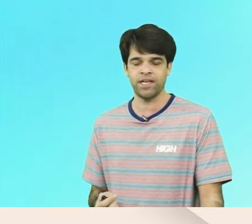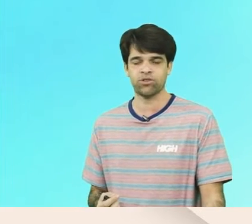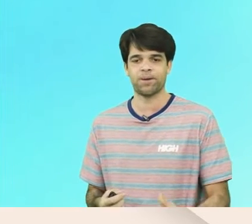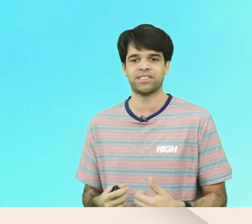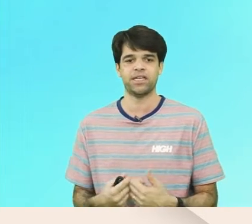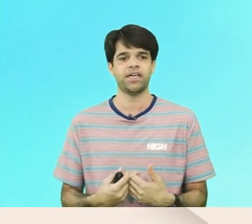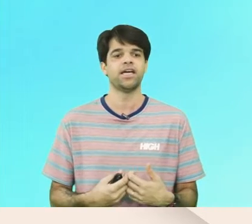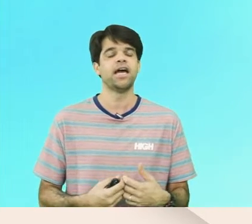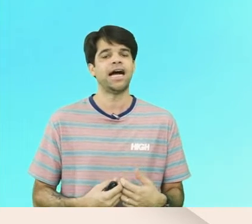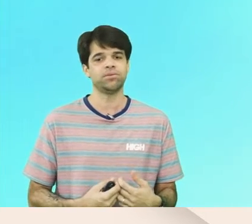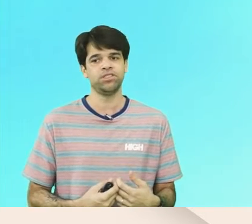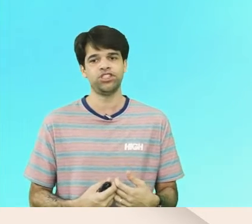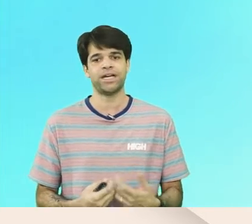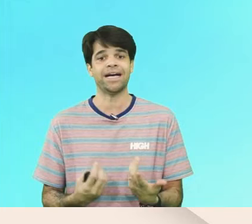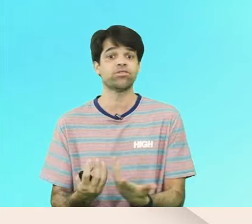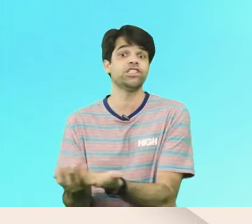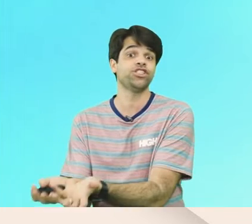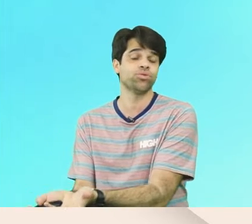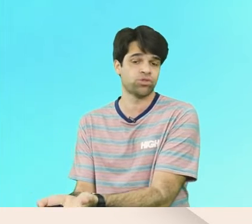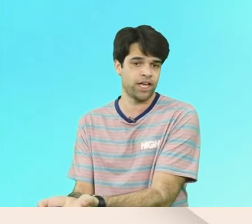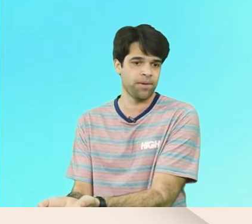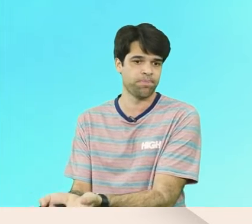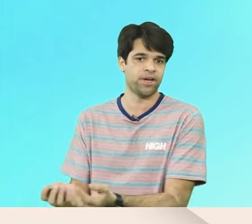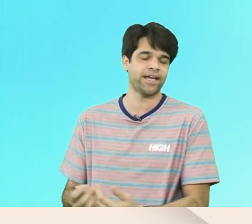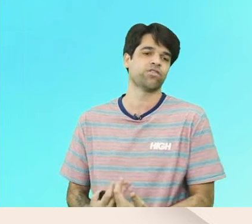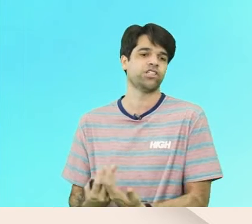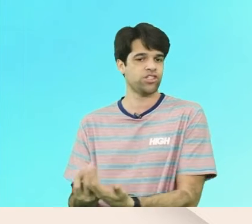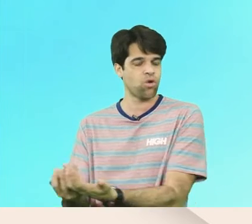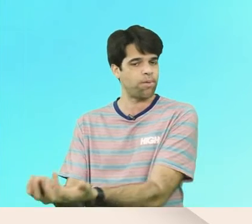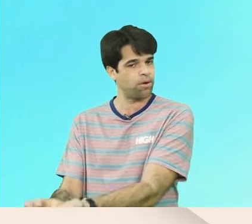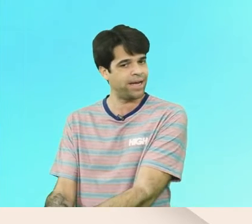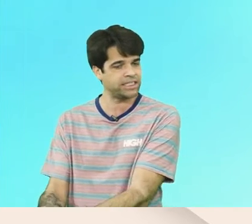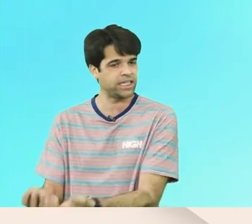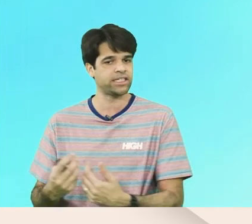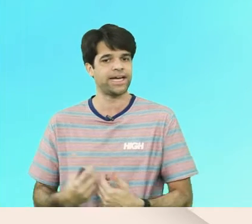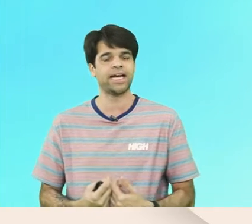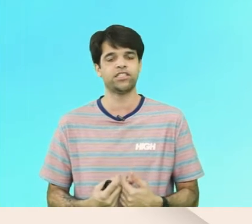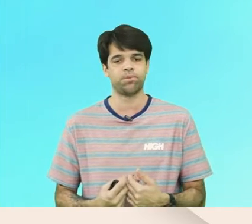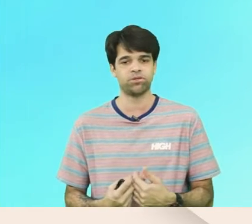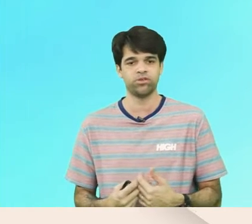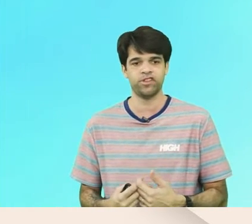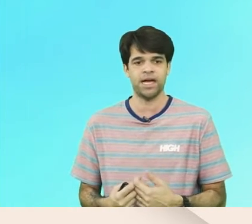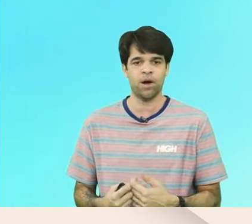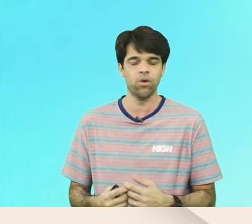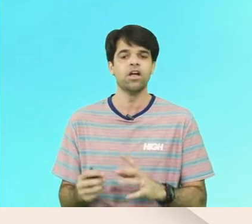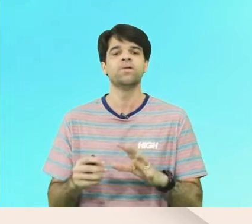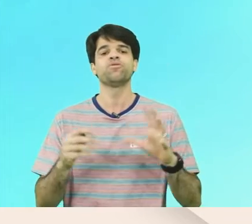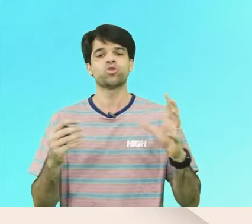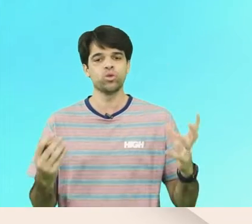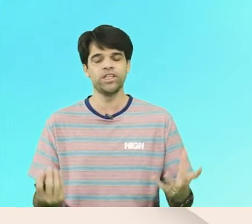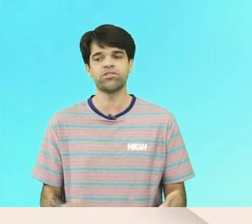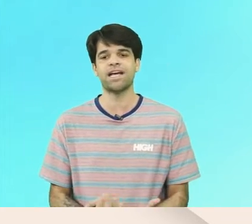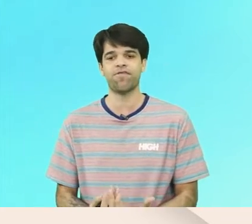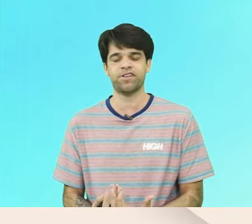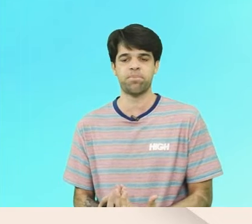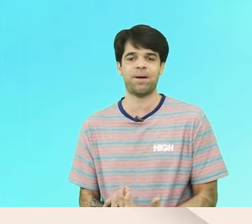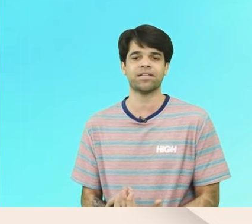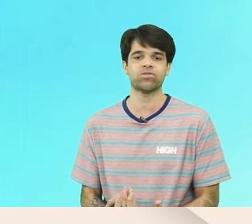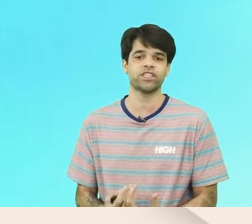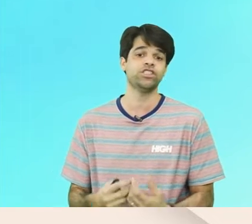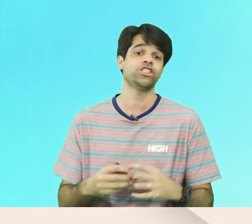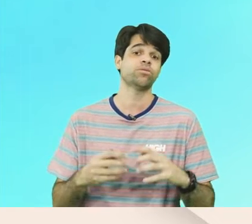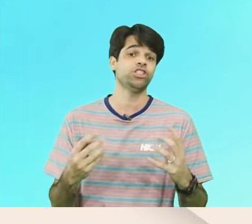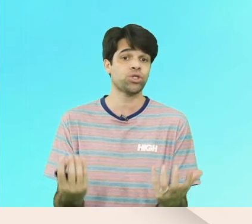um orçamento para ser administrado, que existe um tempo, né, que você se compromete a entregar esse produto final. Tudo isso deve